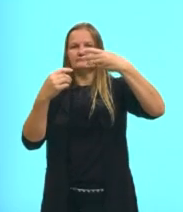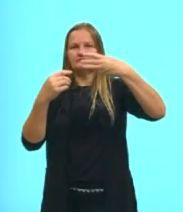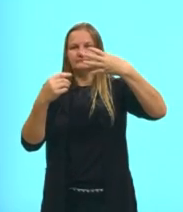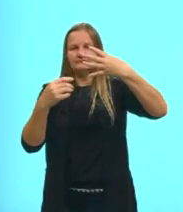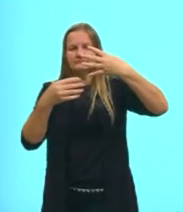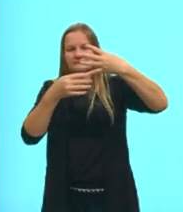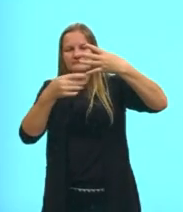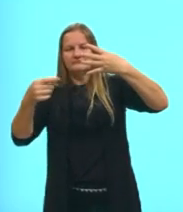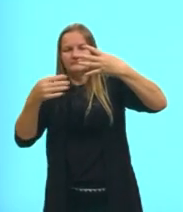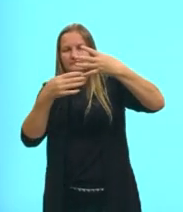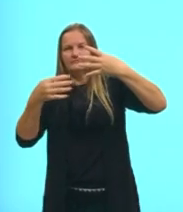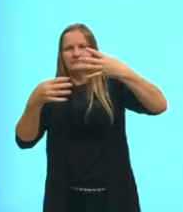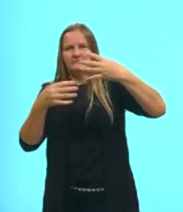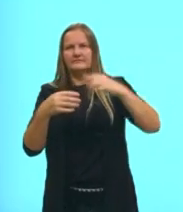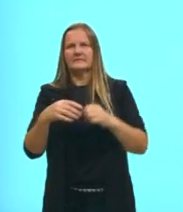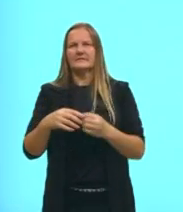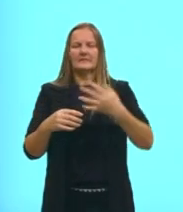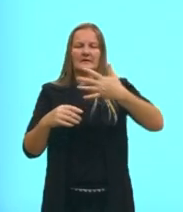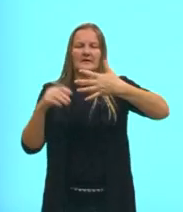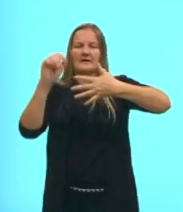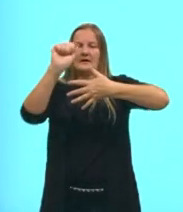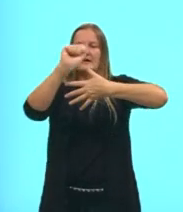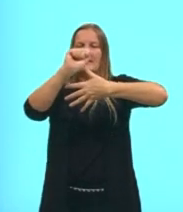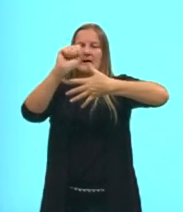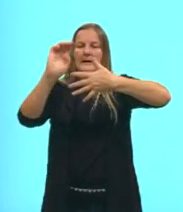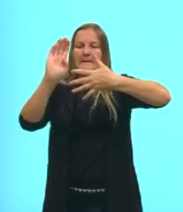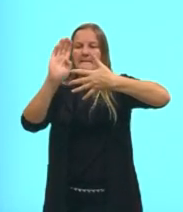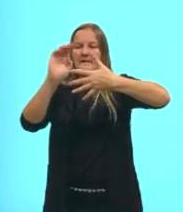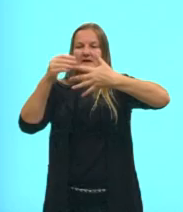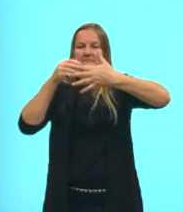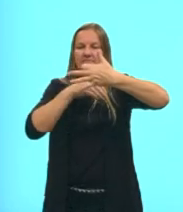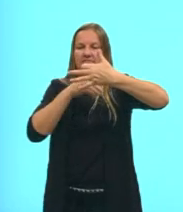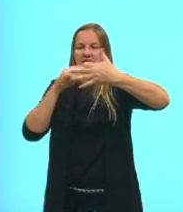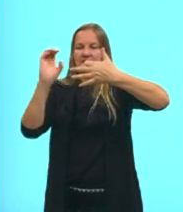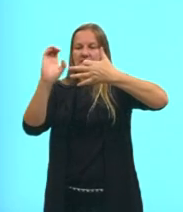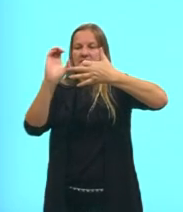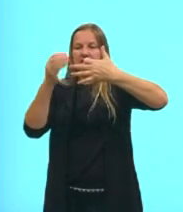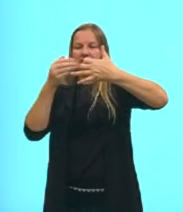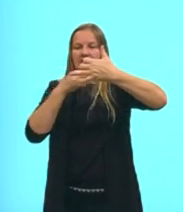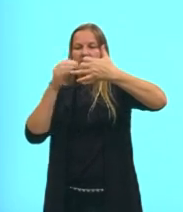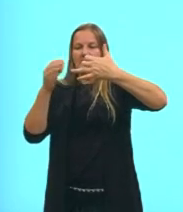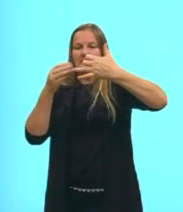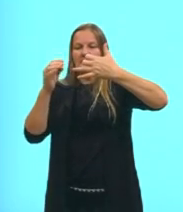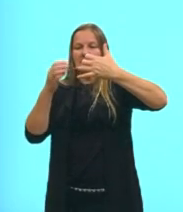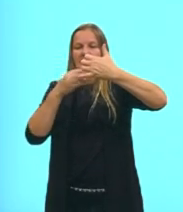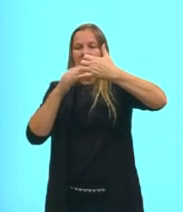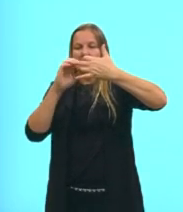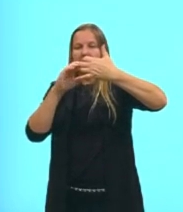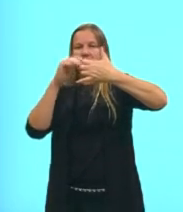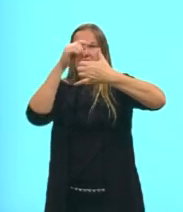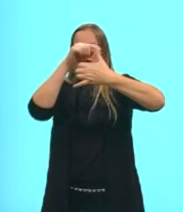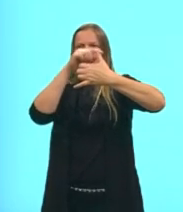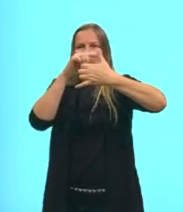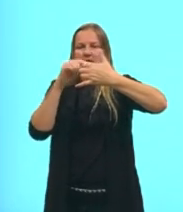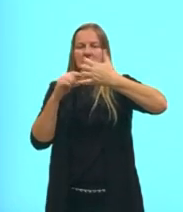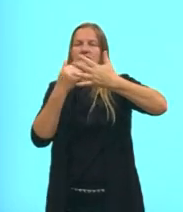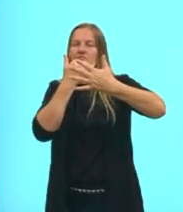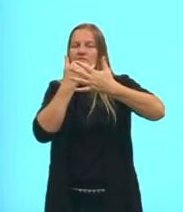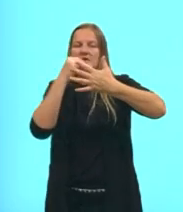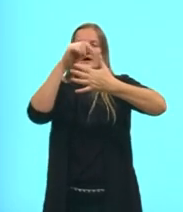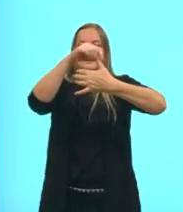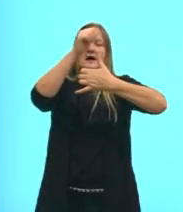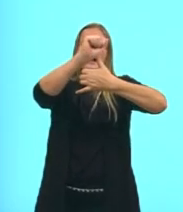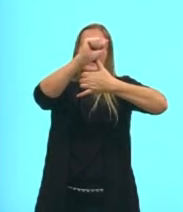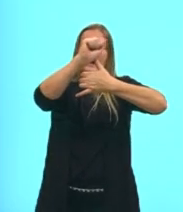descartar a alternativa b a alternativa c e a alternativa é eu vou ficar só entre o d e o